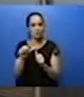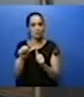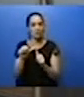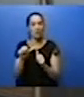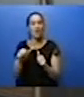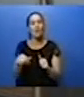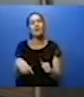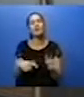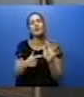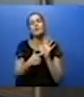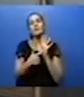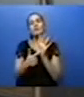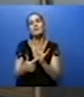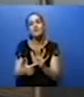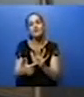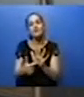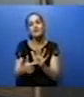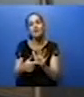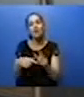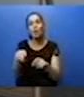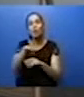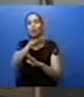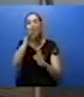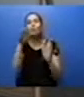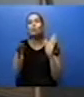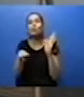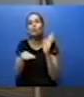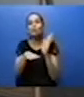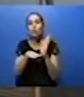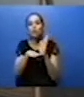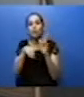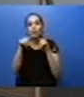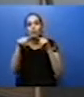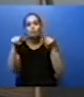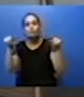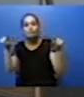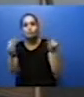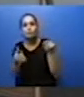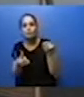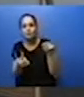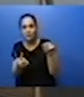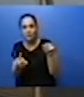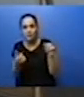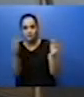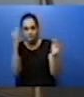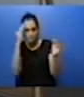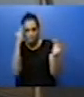representa em quantas partes está dividido o todo referência